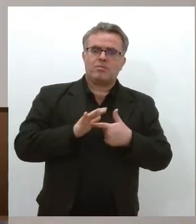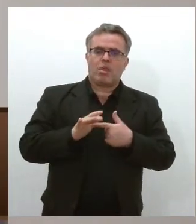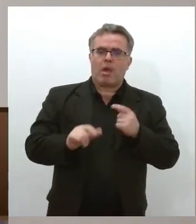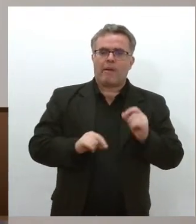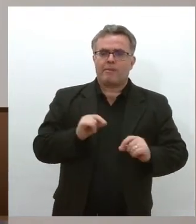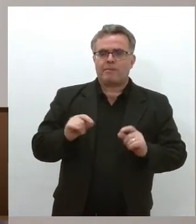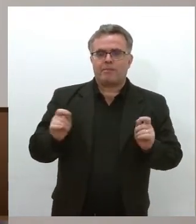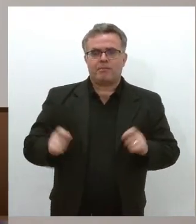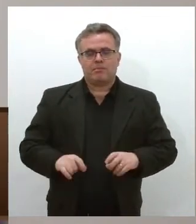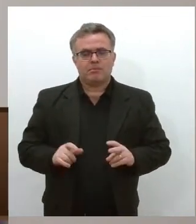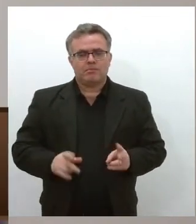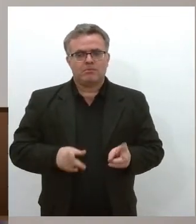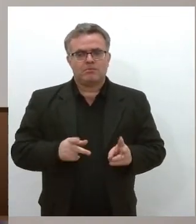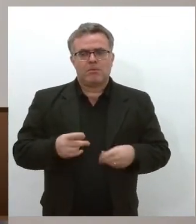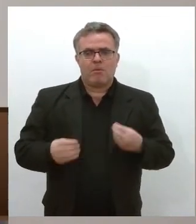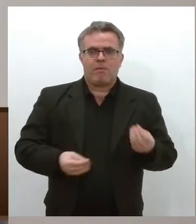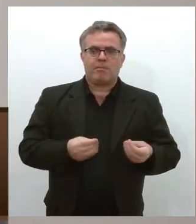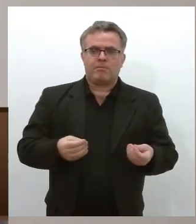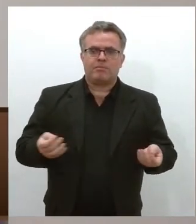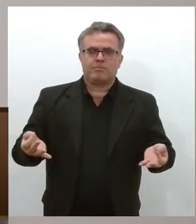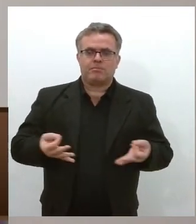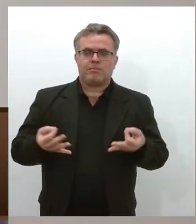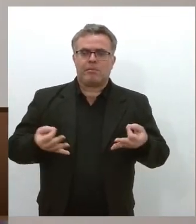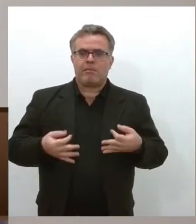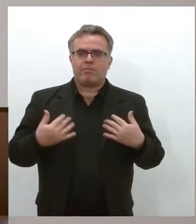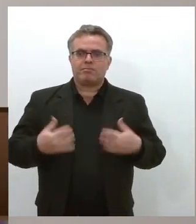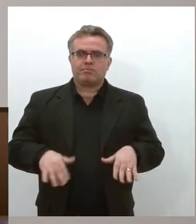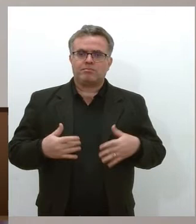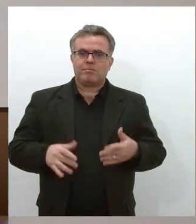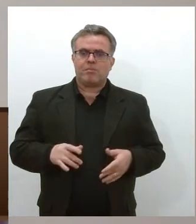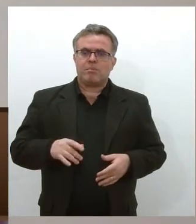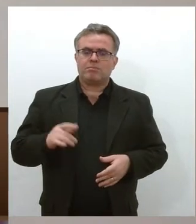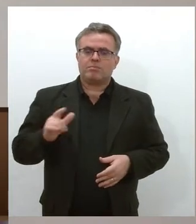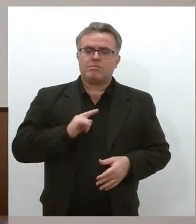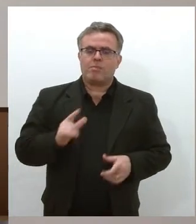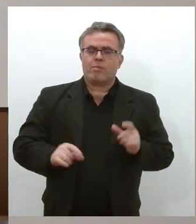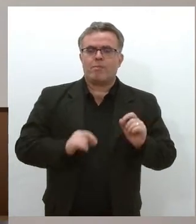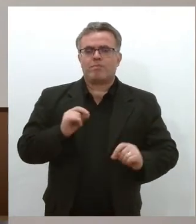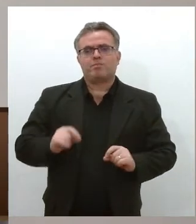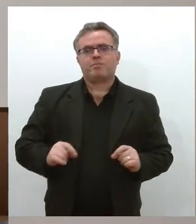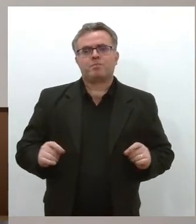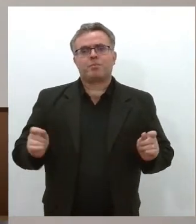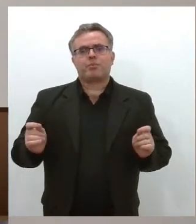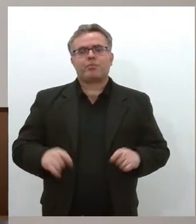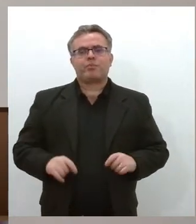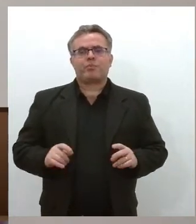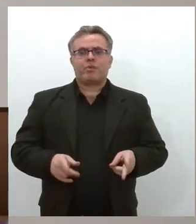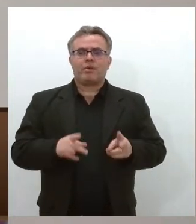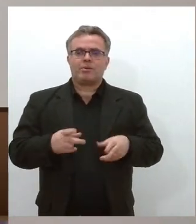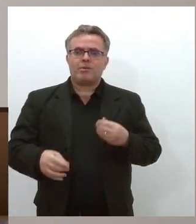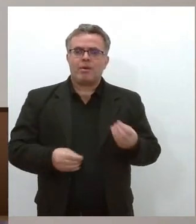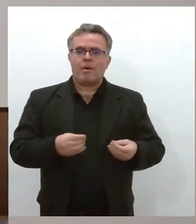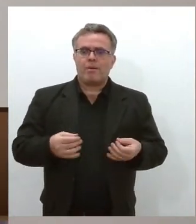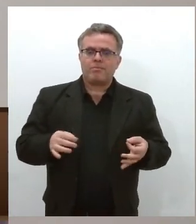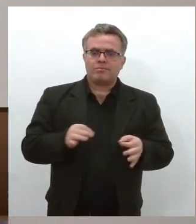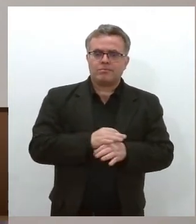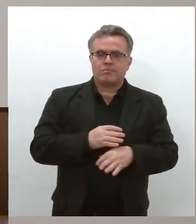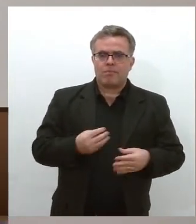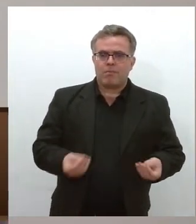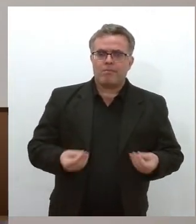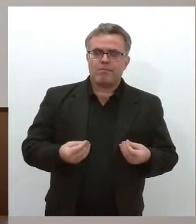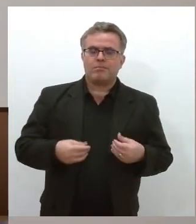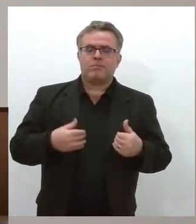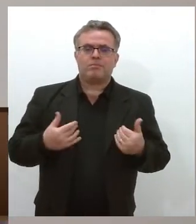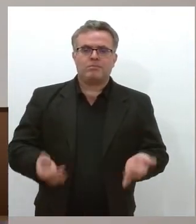mulheres usem ali para falar, não, agora é a minha vez, eu tenho a minha autenticidade, eu tenho a minha identidade, vou dar a minha cara para